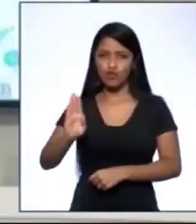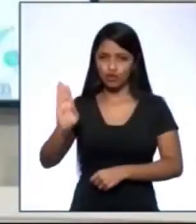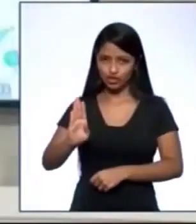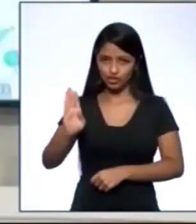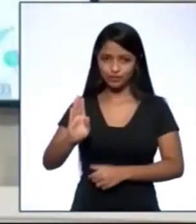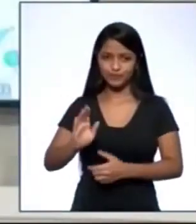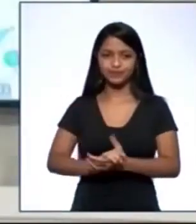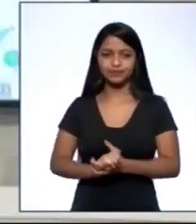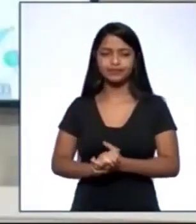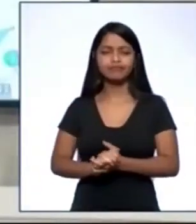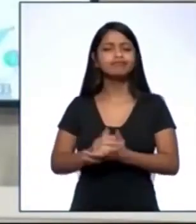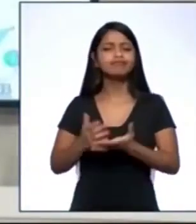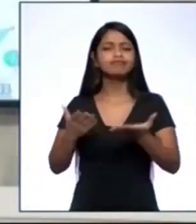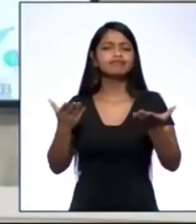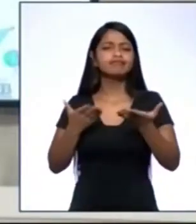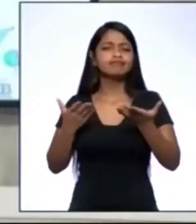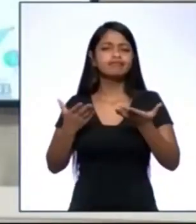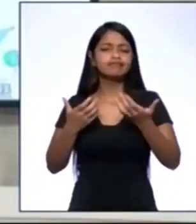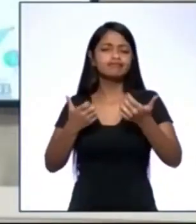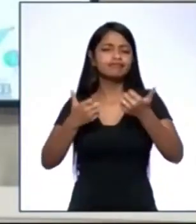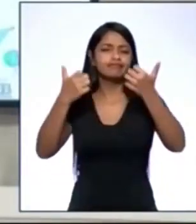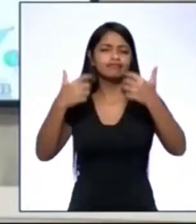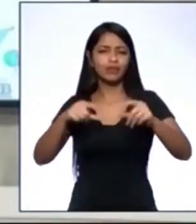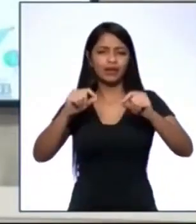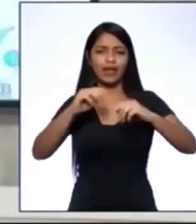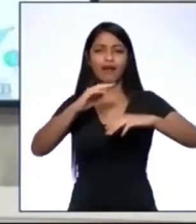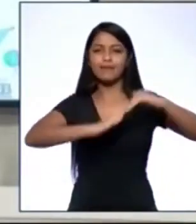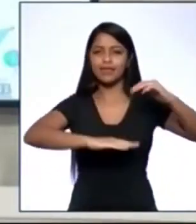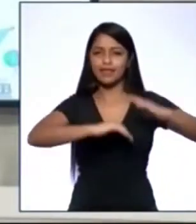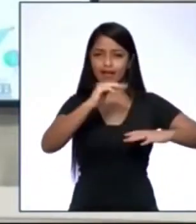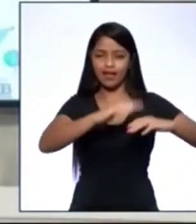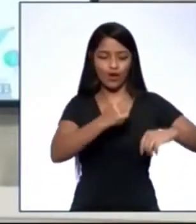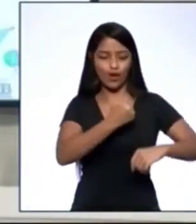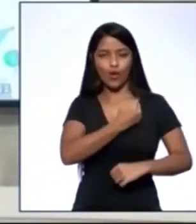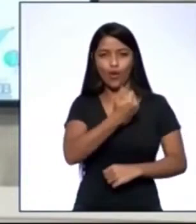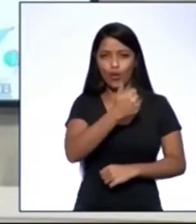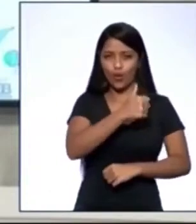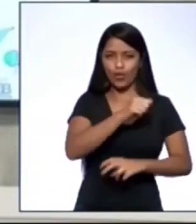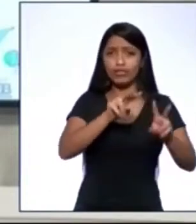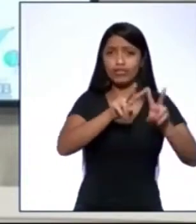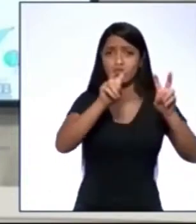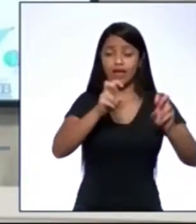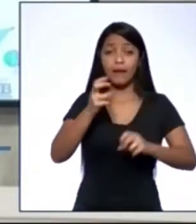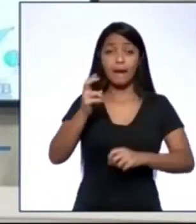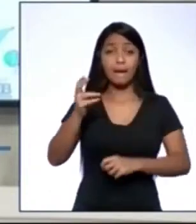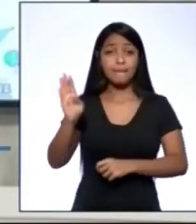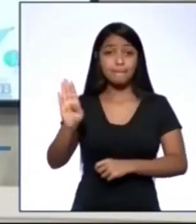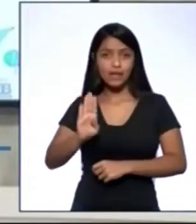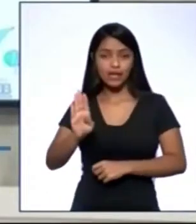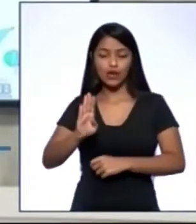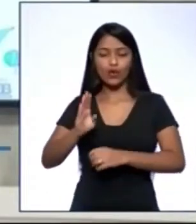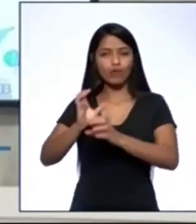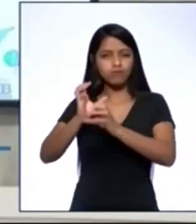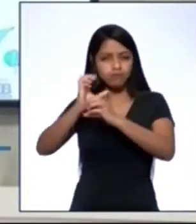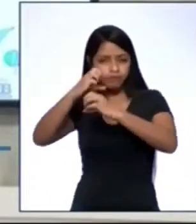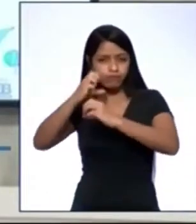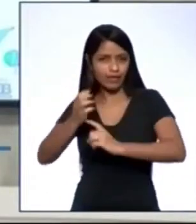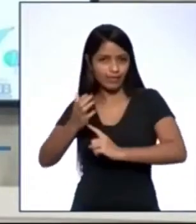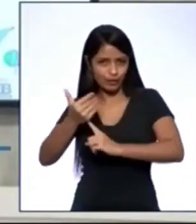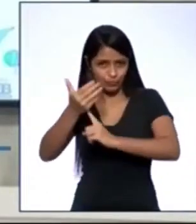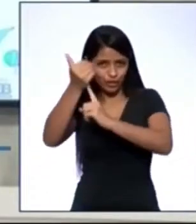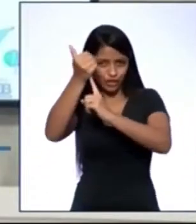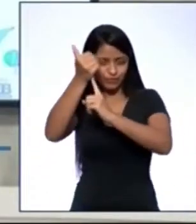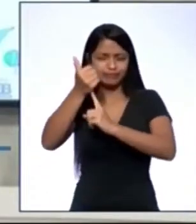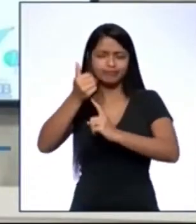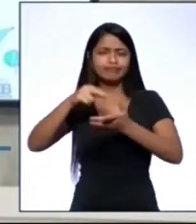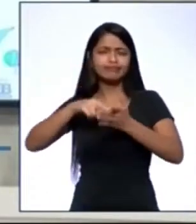Olha só, o assunto da habilidade 11 que fala sobre biotecnologia. Amigos,